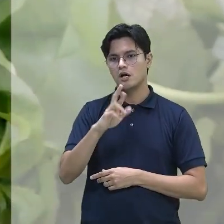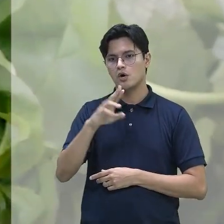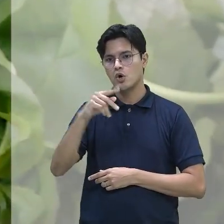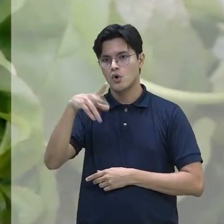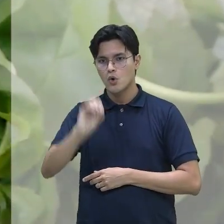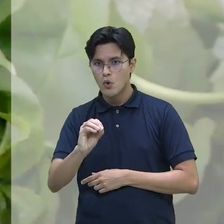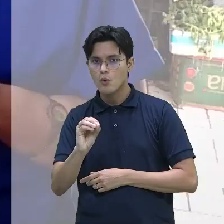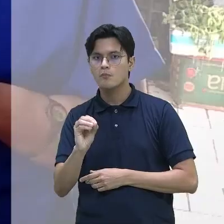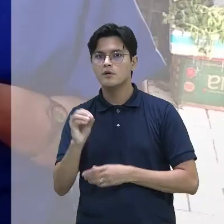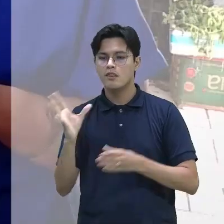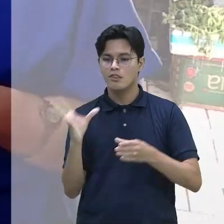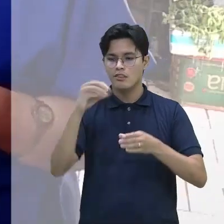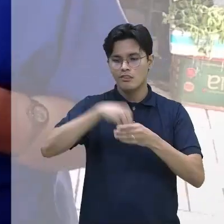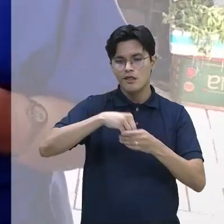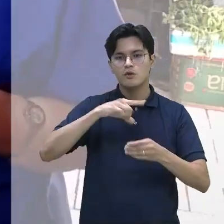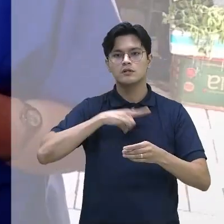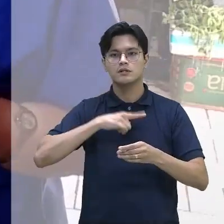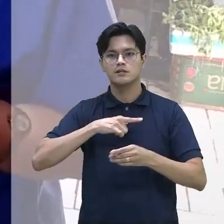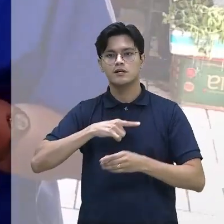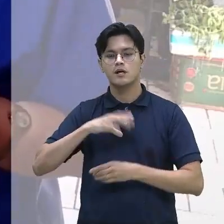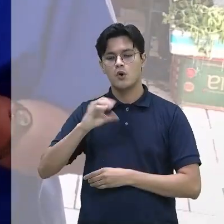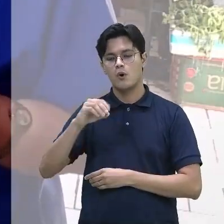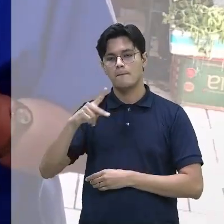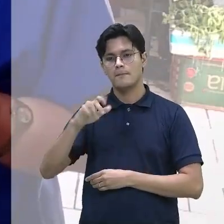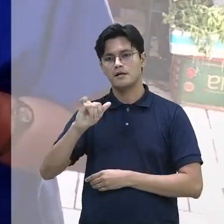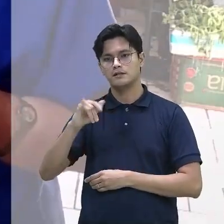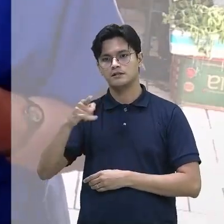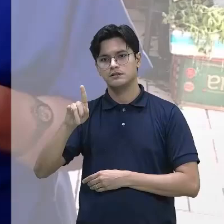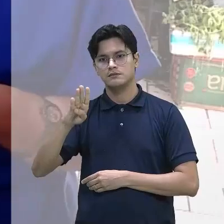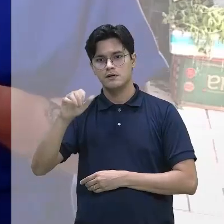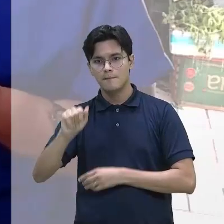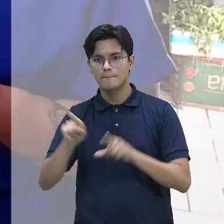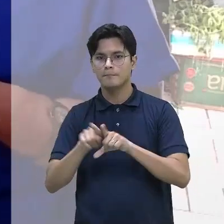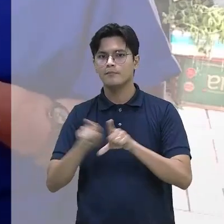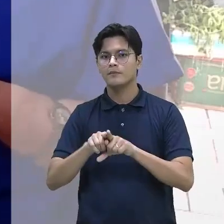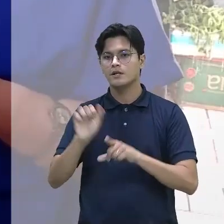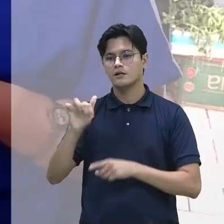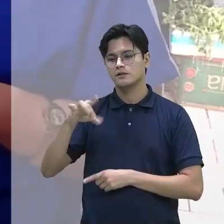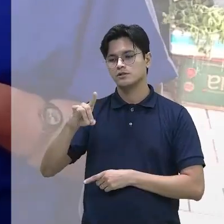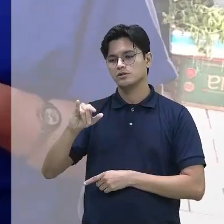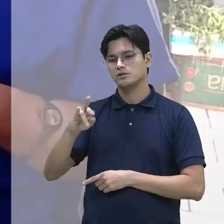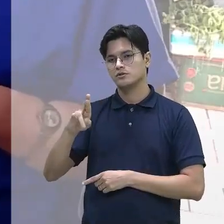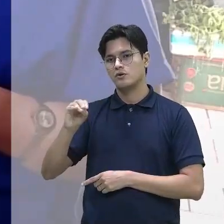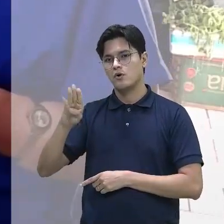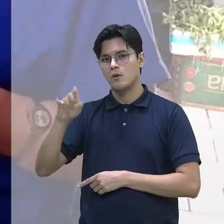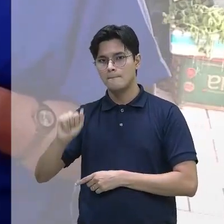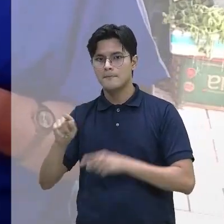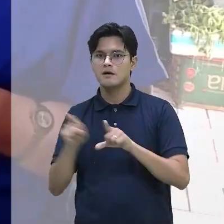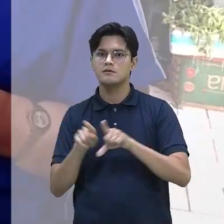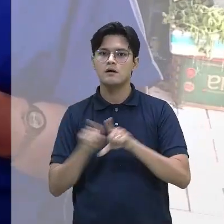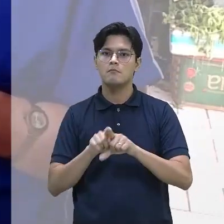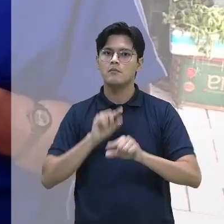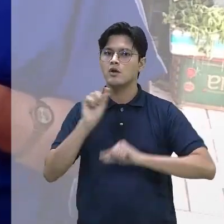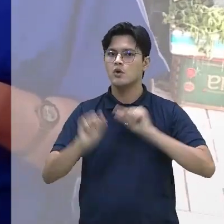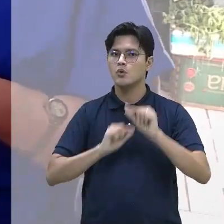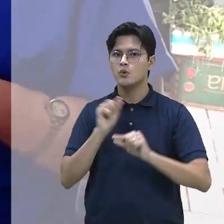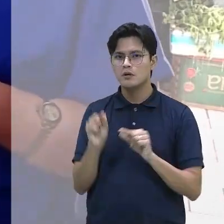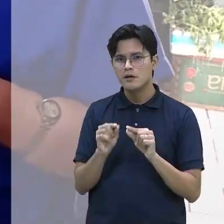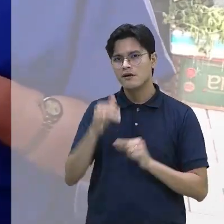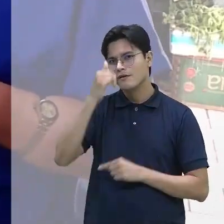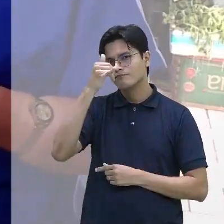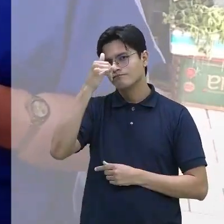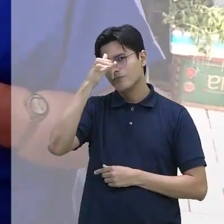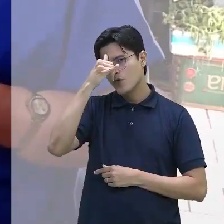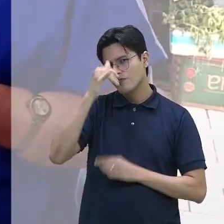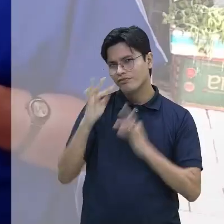Aí fora isso aqui, o que o pessoal tem nos procurado muito é para estômago, problema de estômago, problema